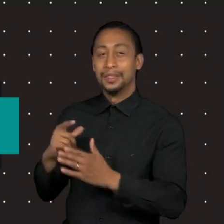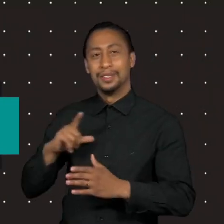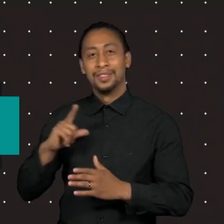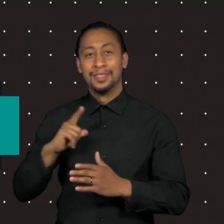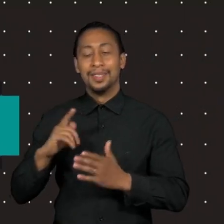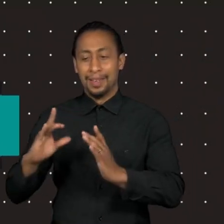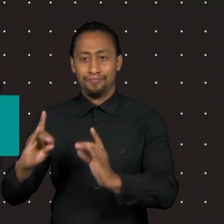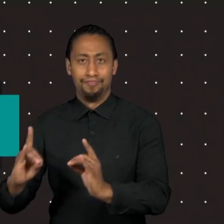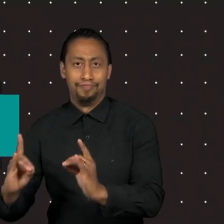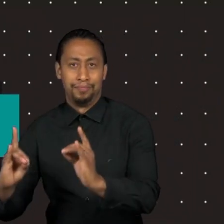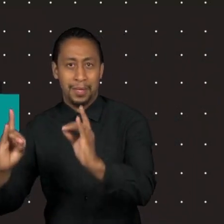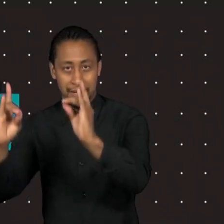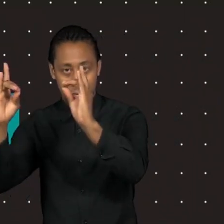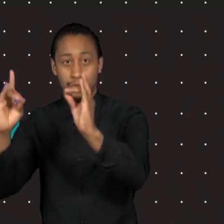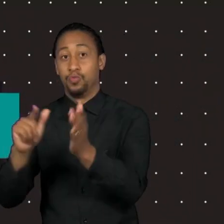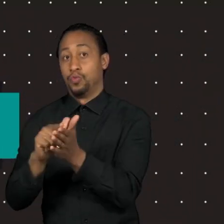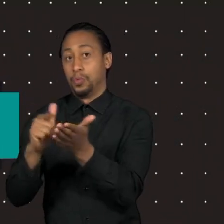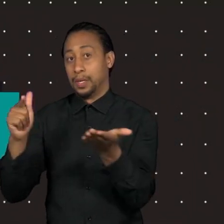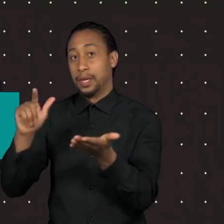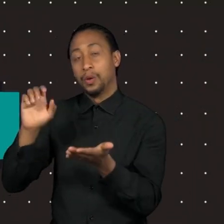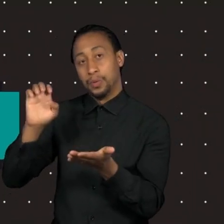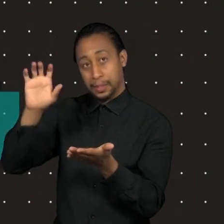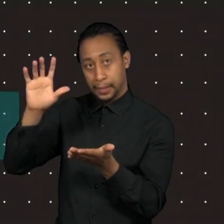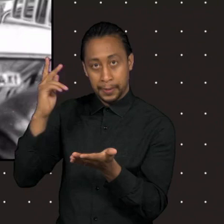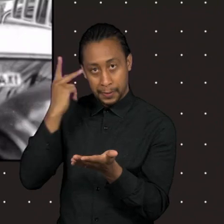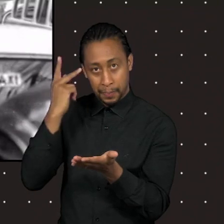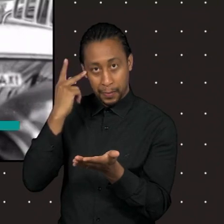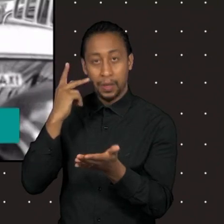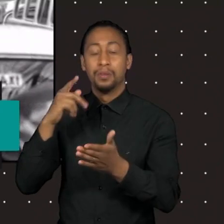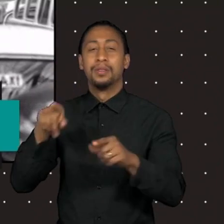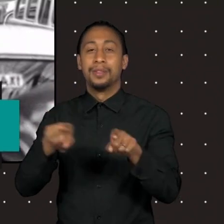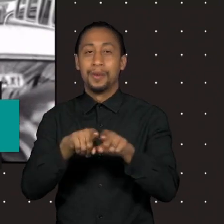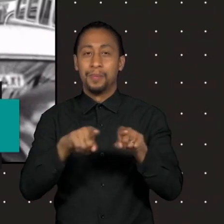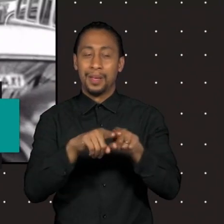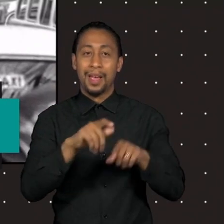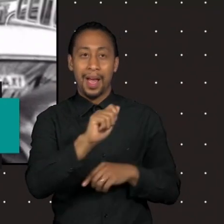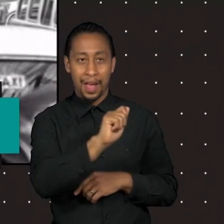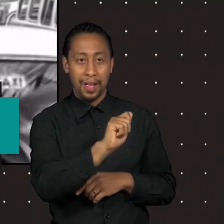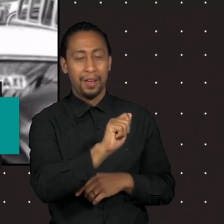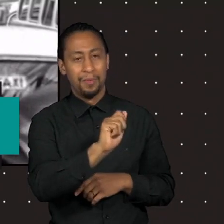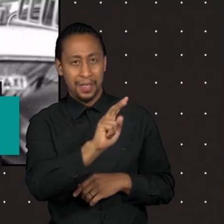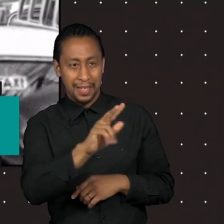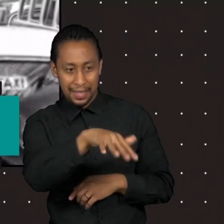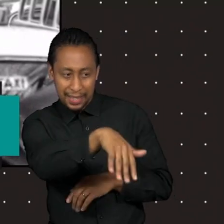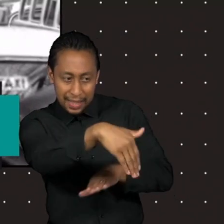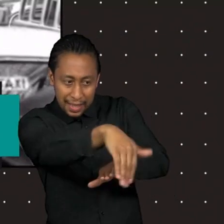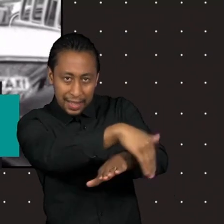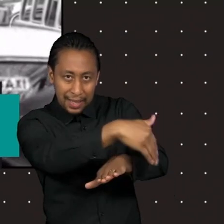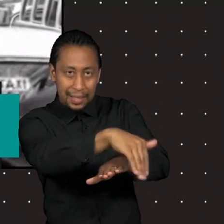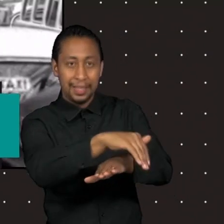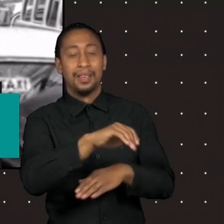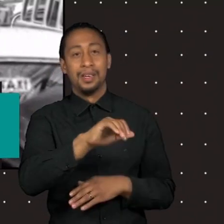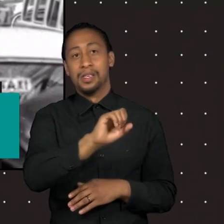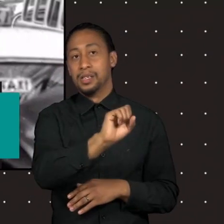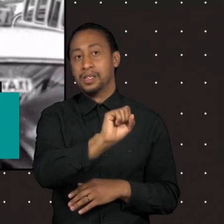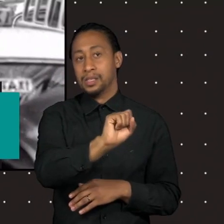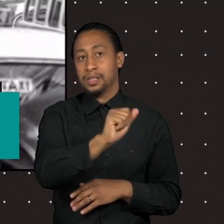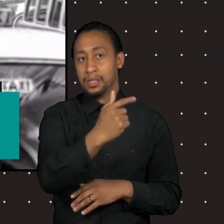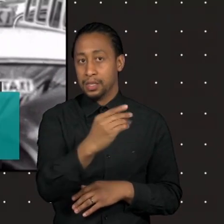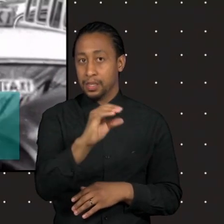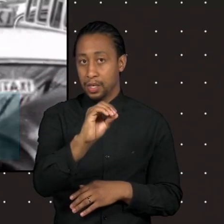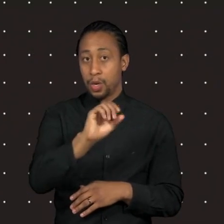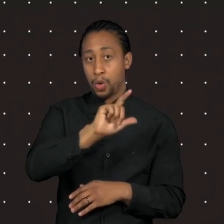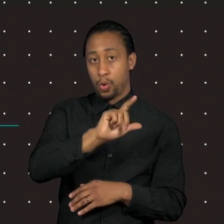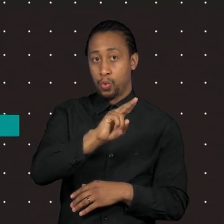Estadão, passava ali na Avenida São Luís, só ali já tinha a Galeria Metrópolis, Cine